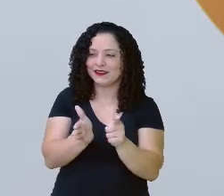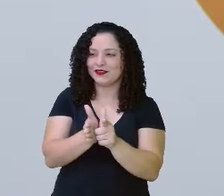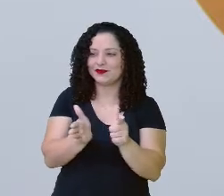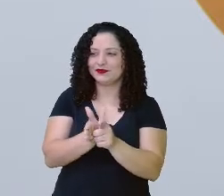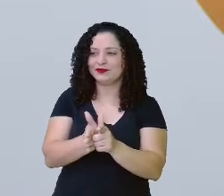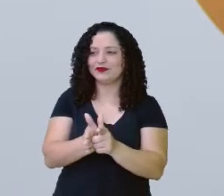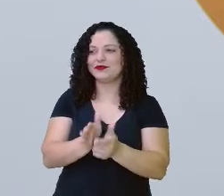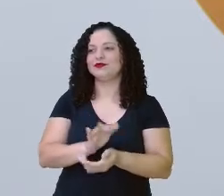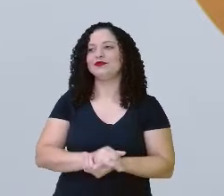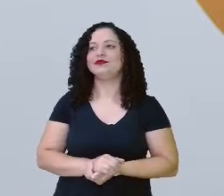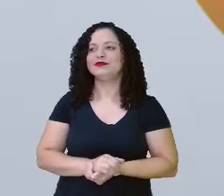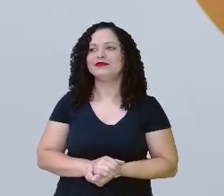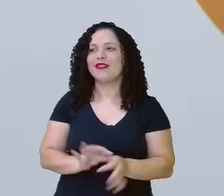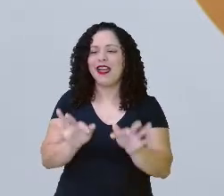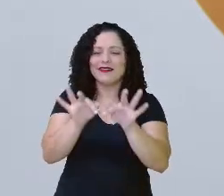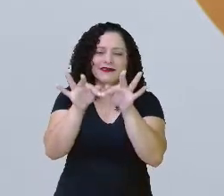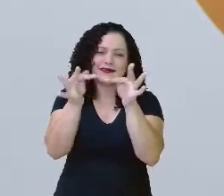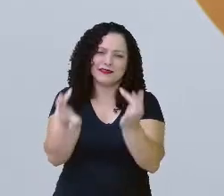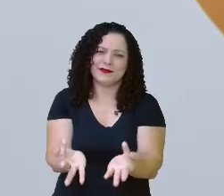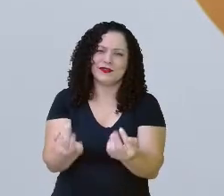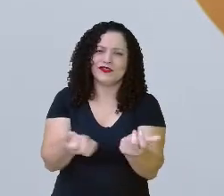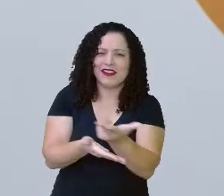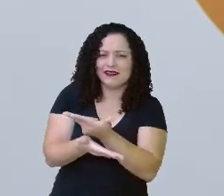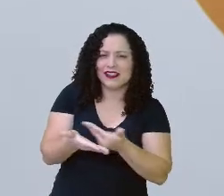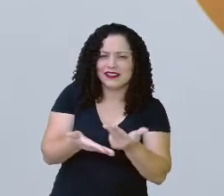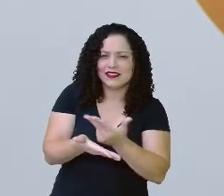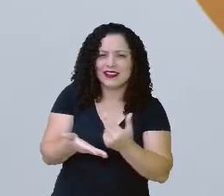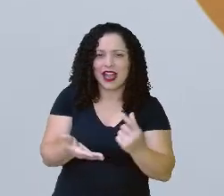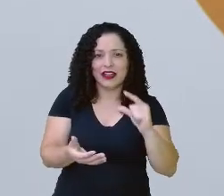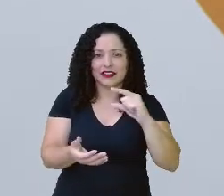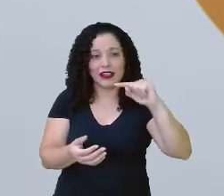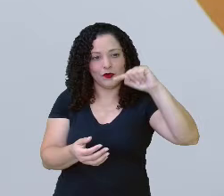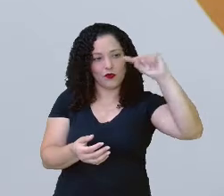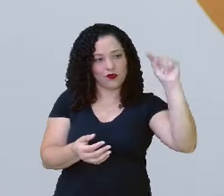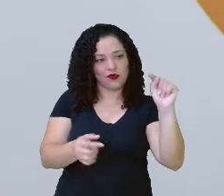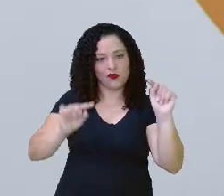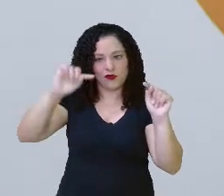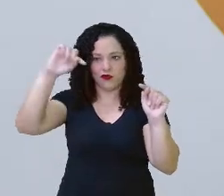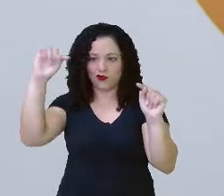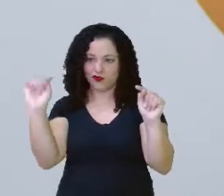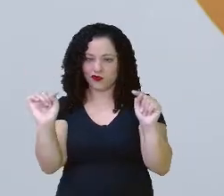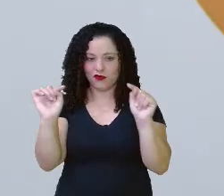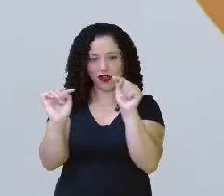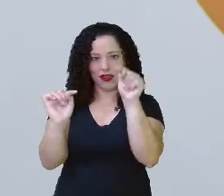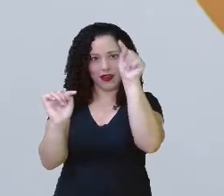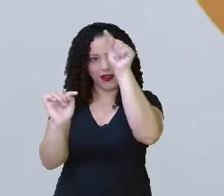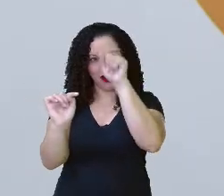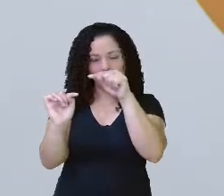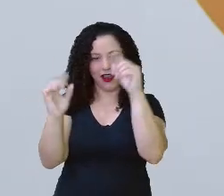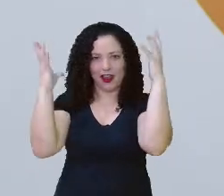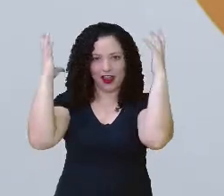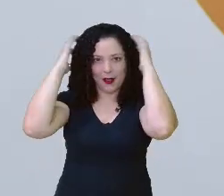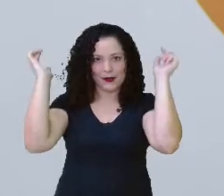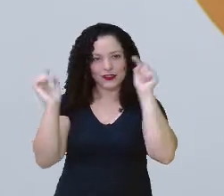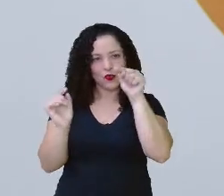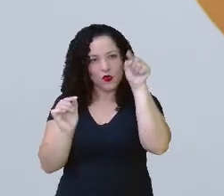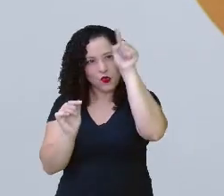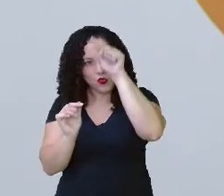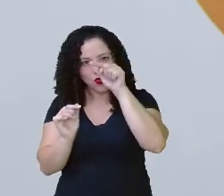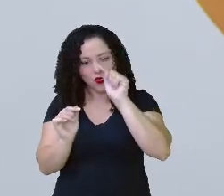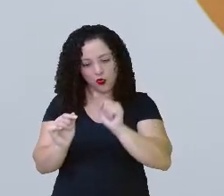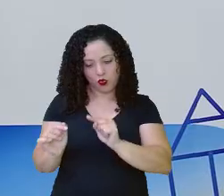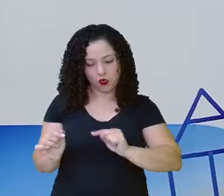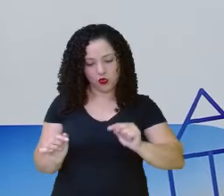ó. E aí é bem simples, ó, desenha uma pata, desenha a outra, aqui é a cabeça da tartaruga, as patas de baixo e o rabinho